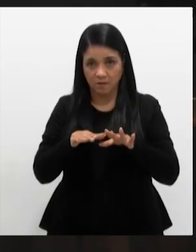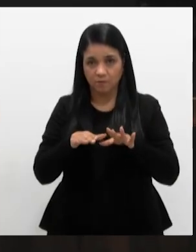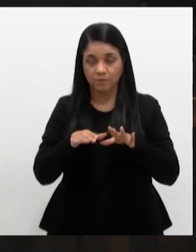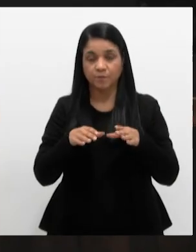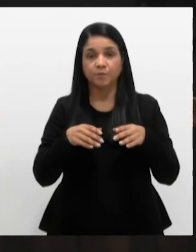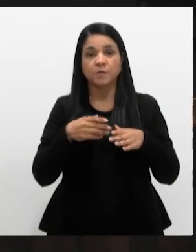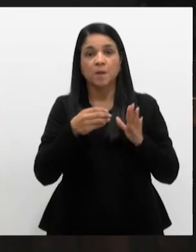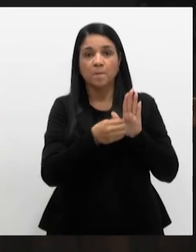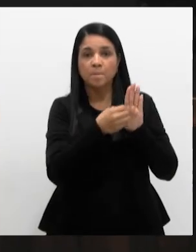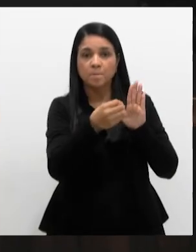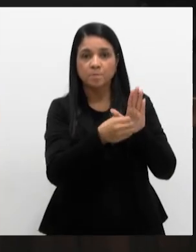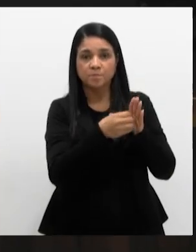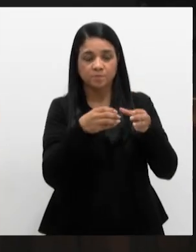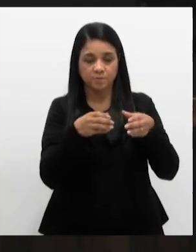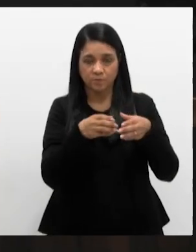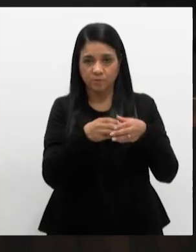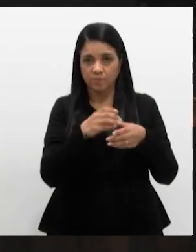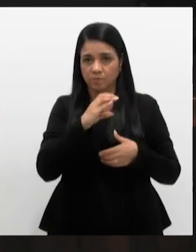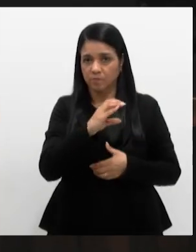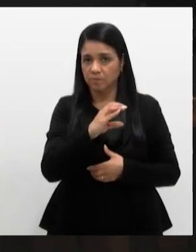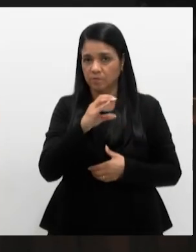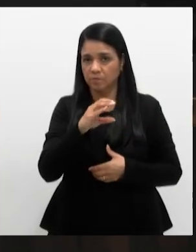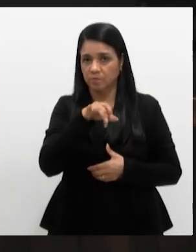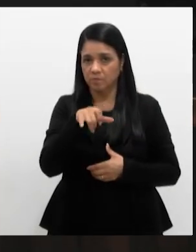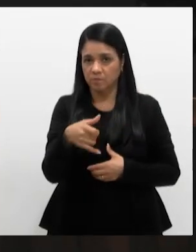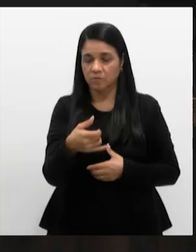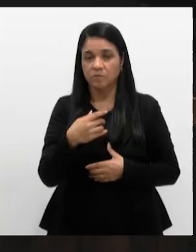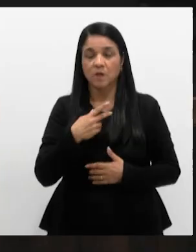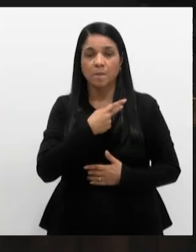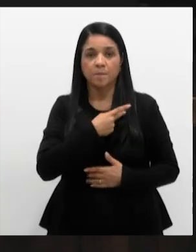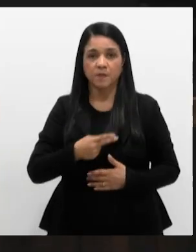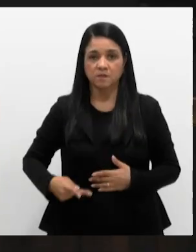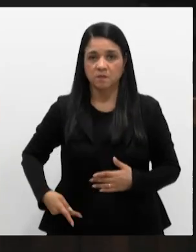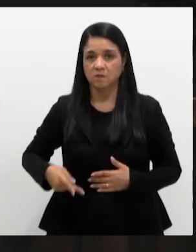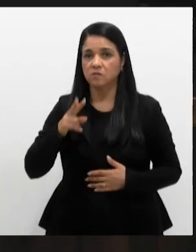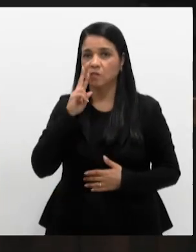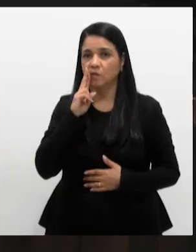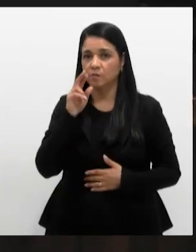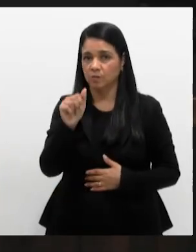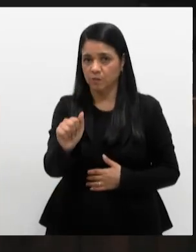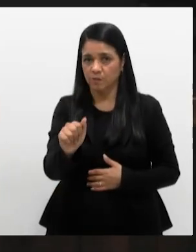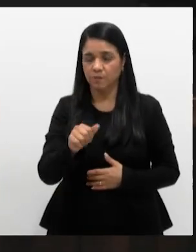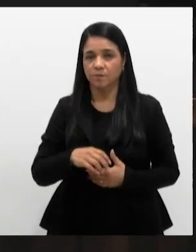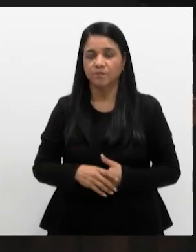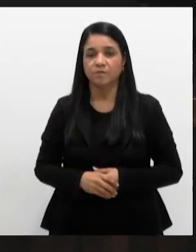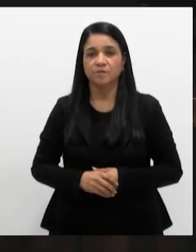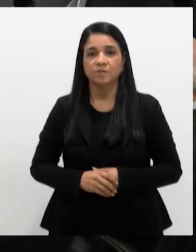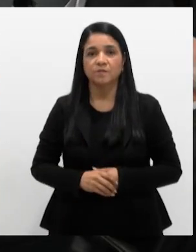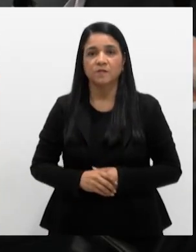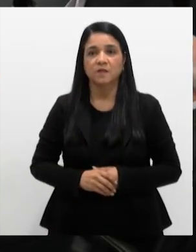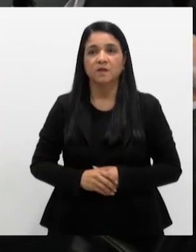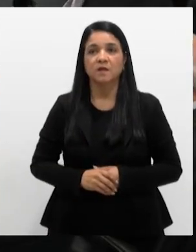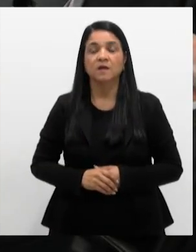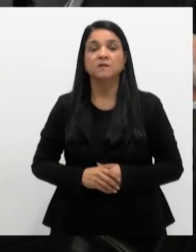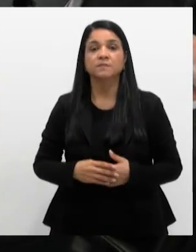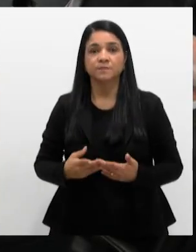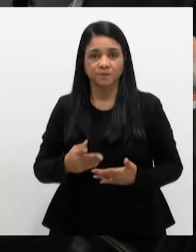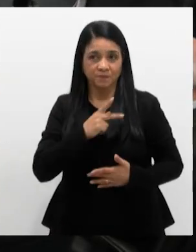emitir parecer pela CCJ, nosso presidente Rodrigo Amorim. Presidente, só para fazer aqui uma